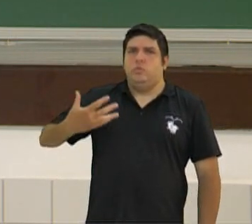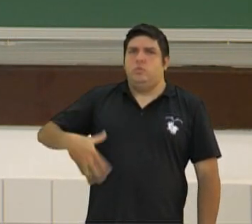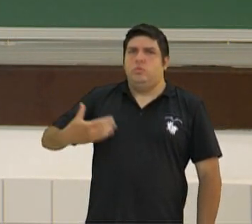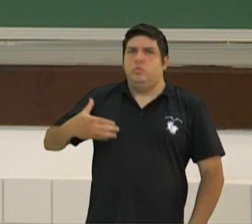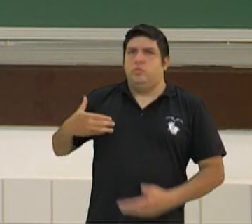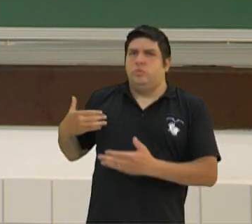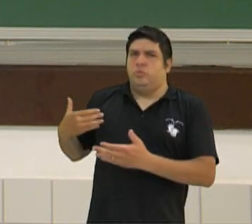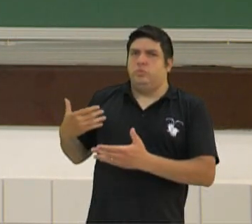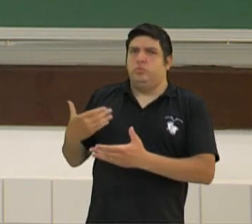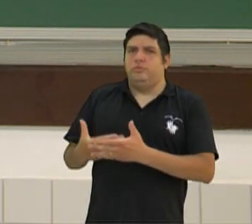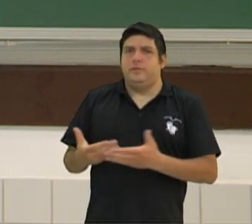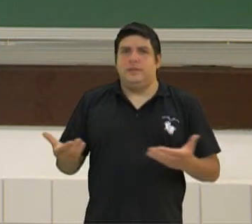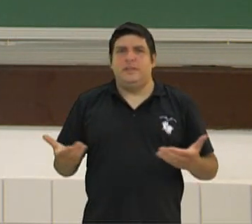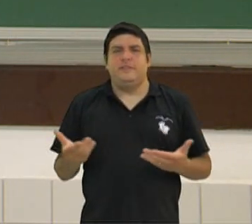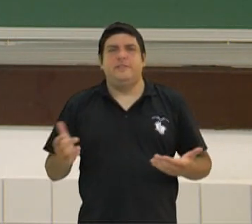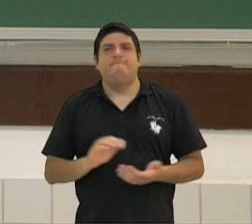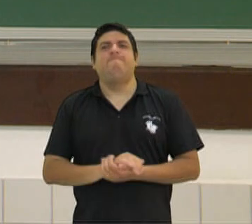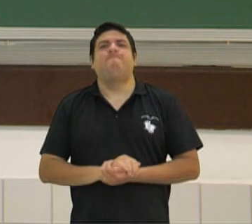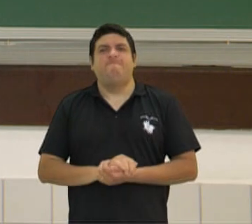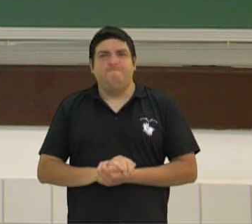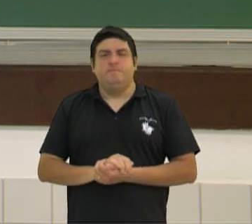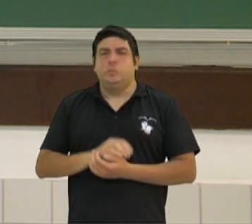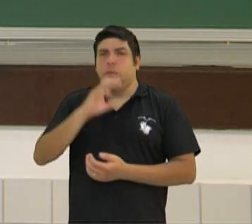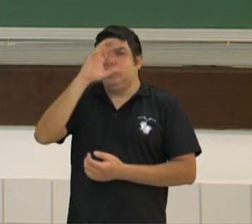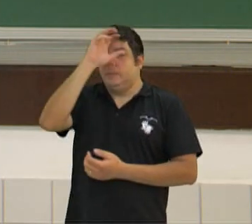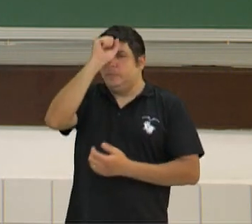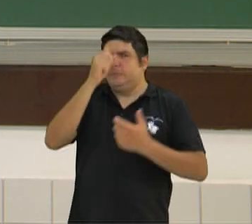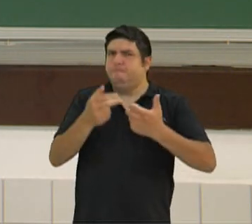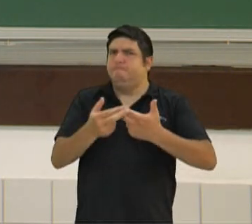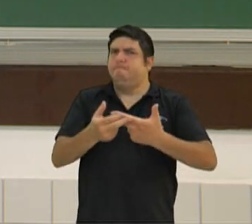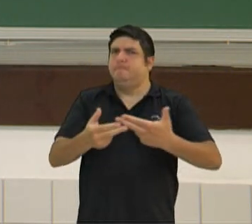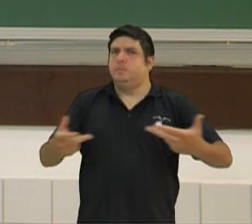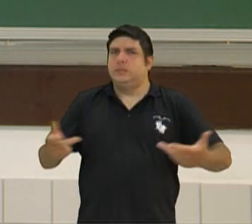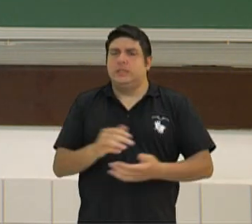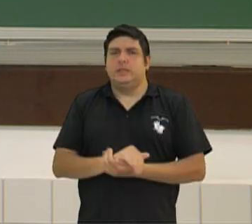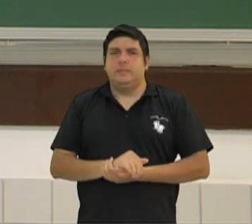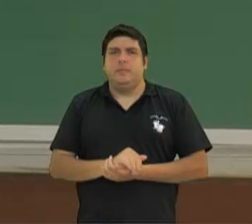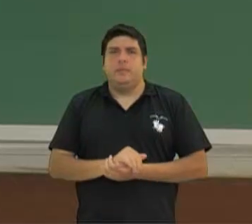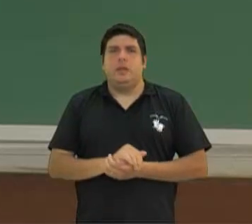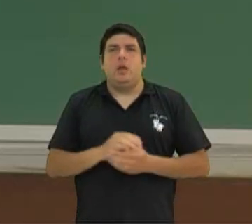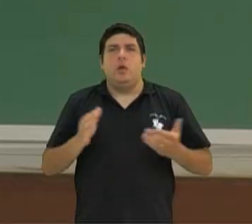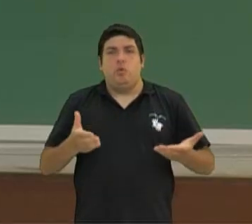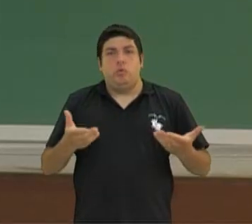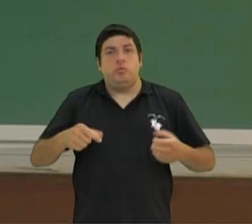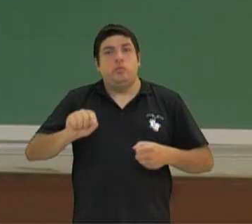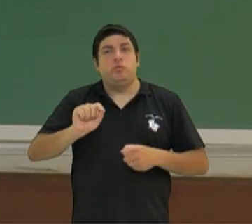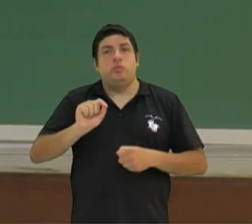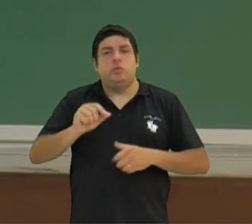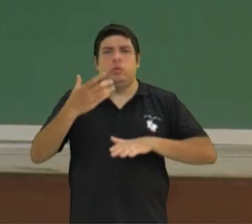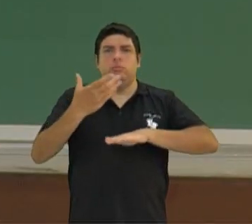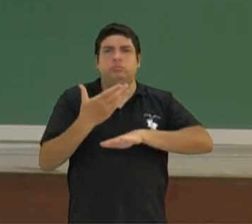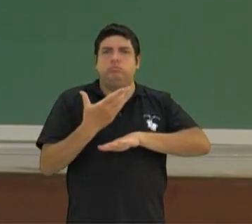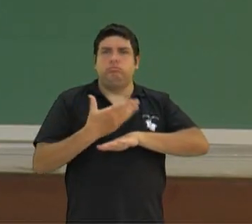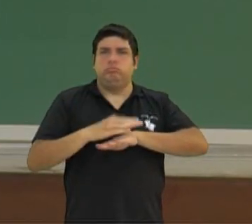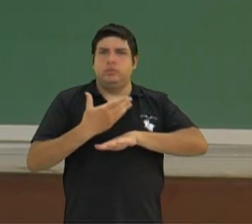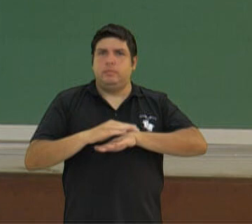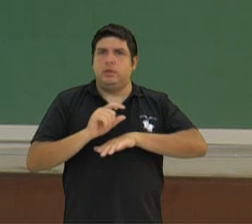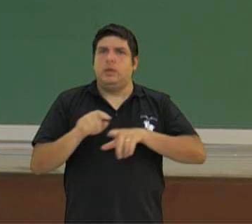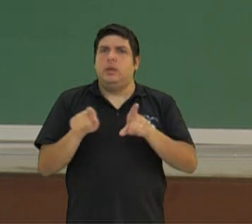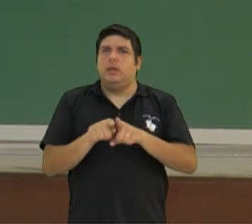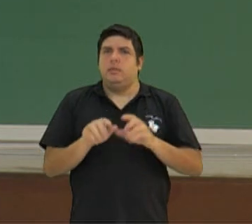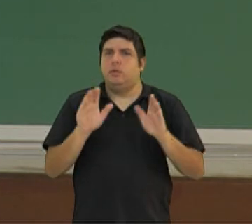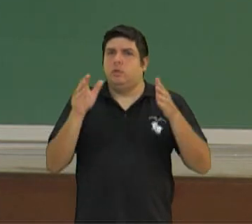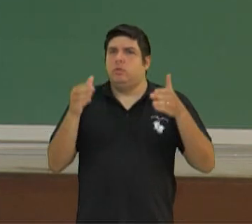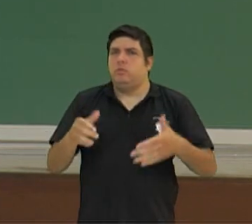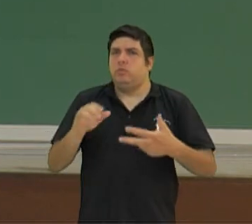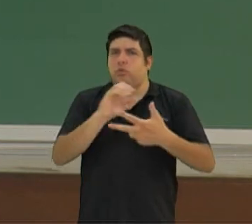hein? Quanta coisa que a gente já aprendeu. E hoje não vai ser diferente, né? Vamos continuar com a nossa prática, principalmente a nossa prática